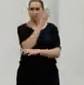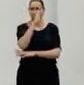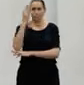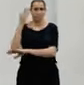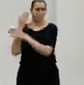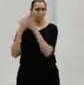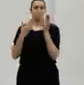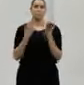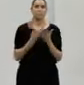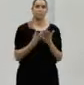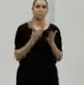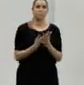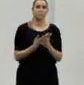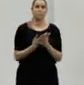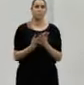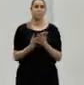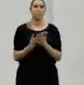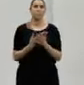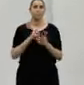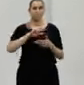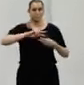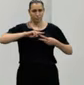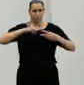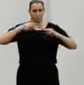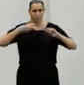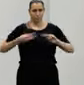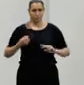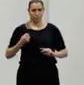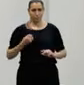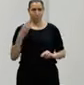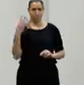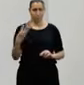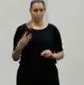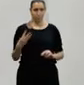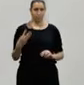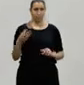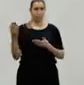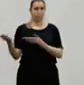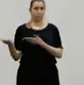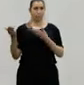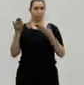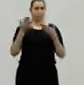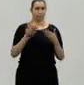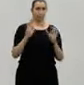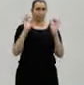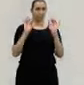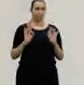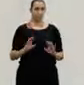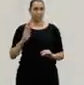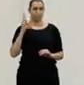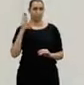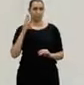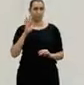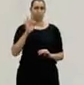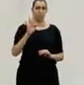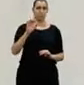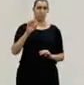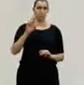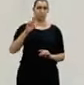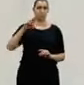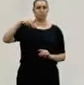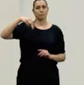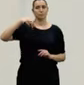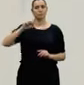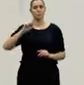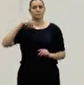A aula de hoje, nós estamos na genética de número 3, com a convidada toda especial, a bióloga Fernanda Marques,